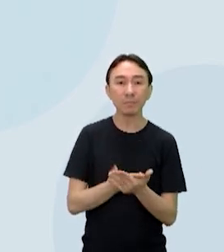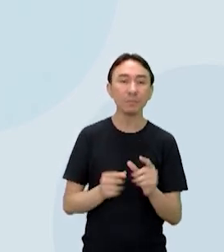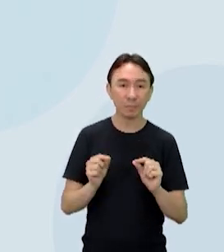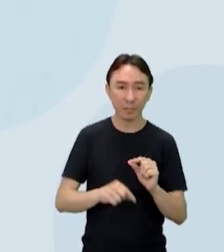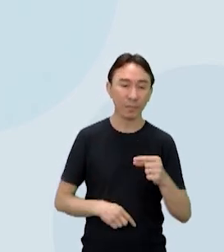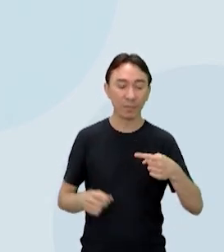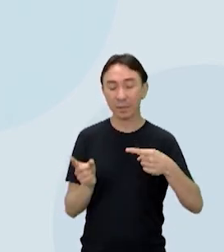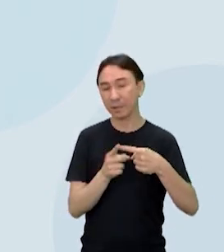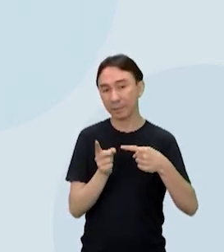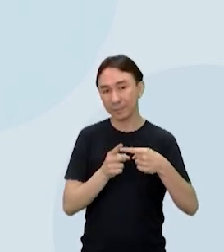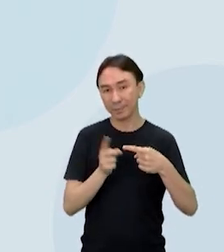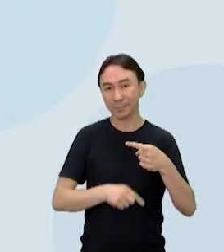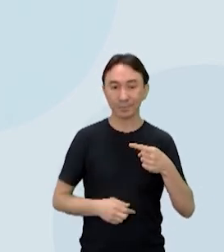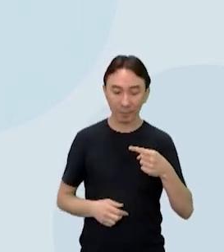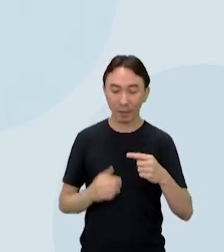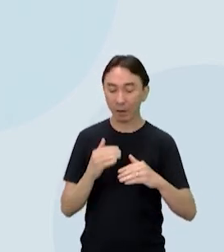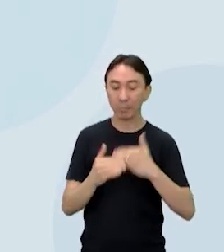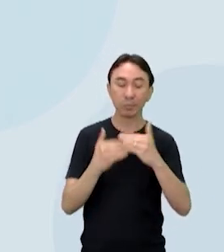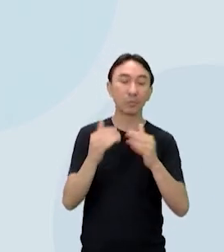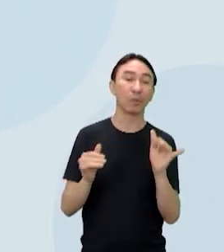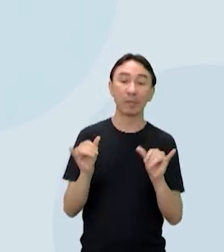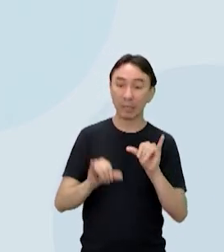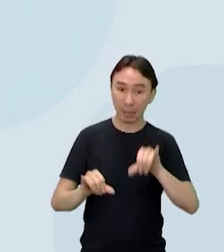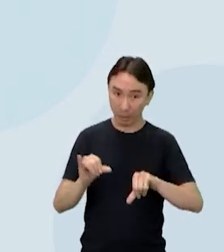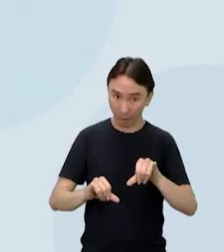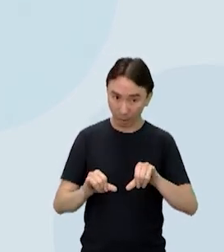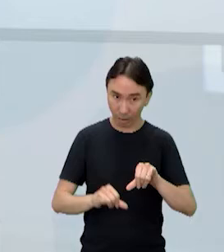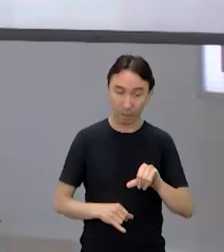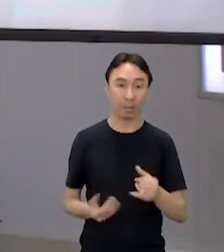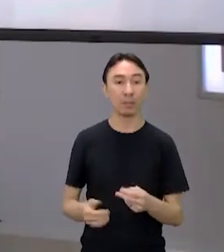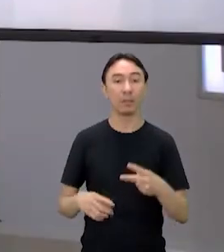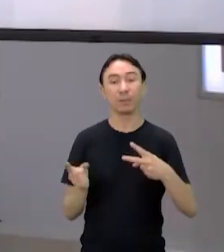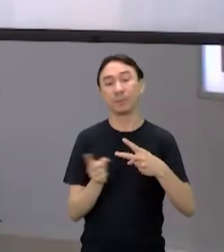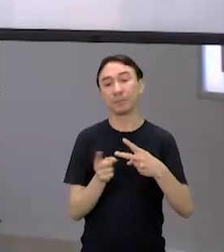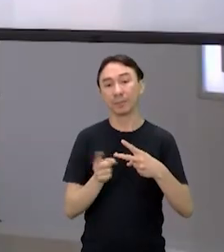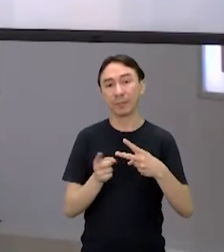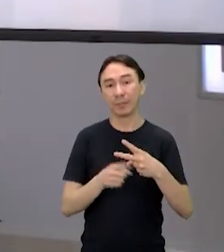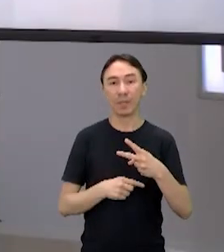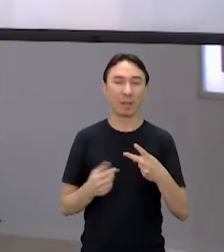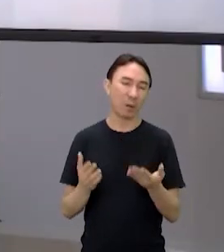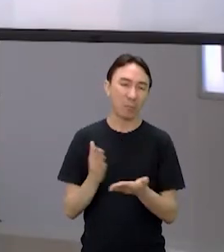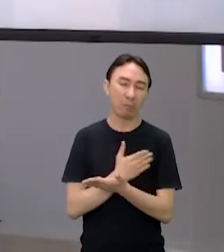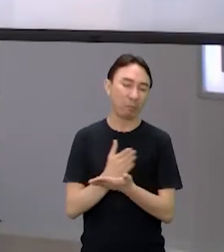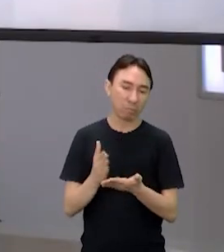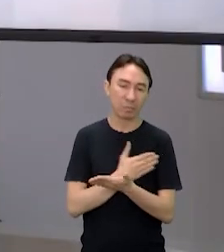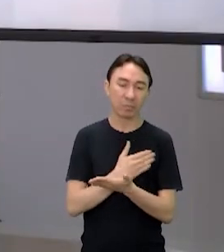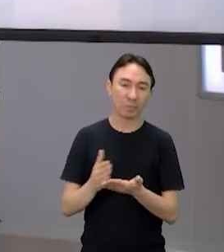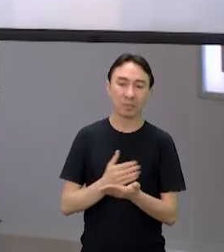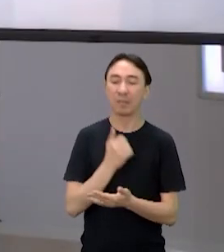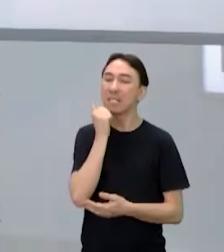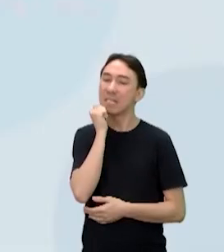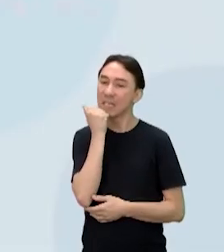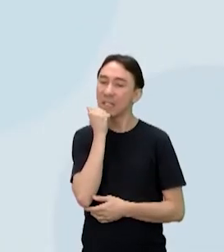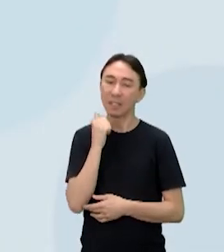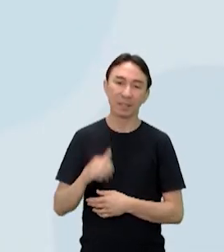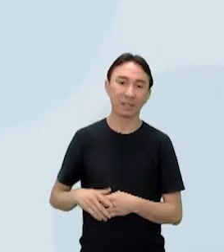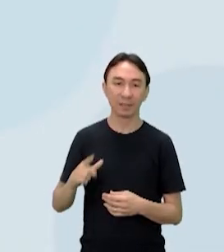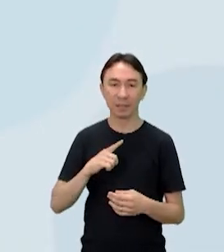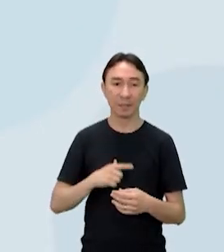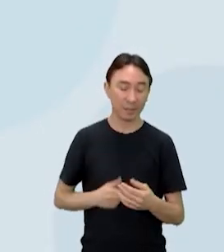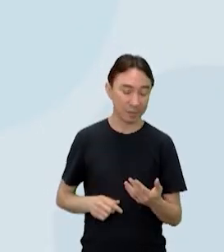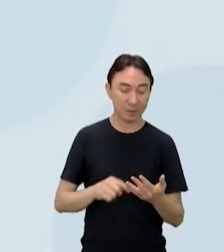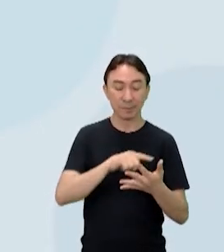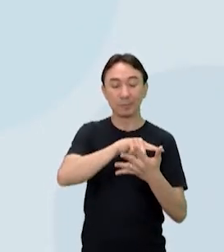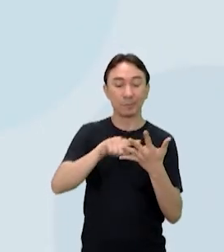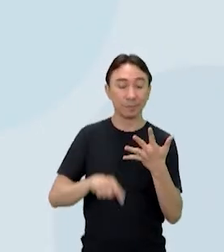da definição da evolução química e a gente viu também a respeito de alguns cientistas, entre eles o Oparin,